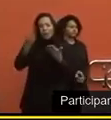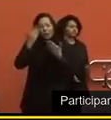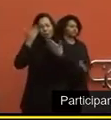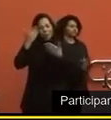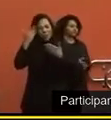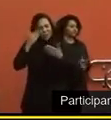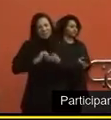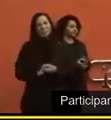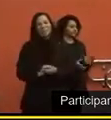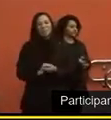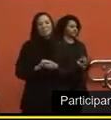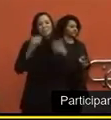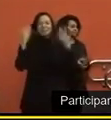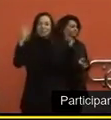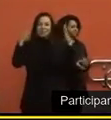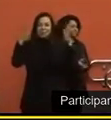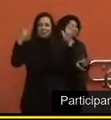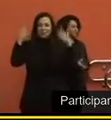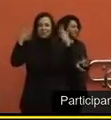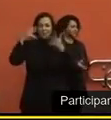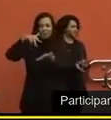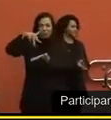obrigada.